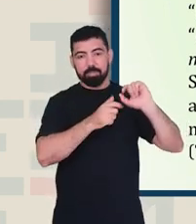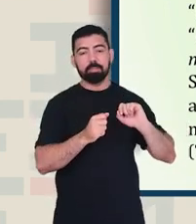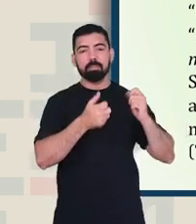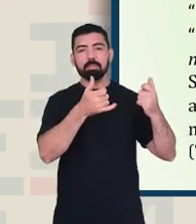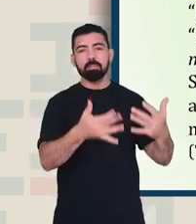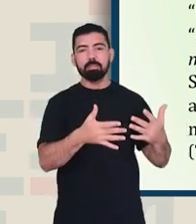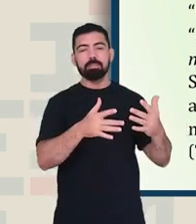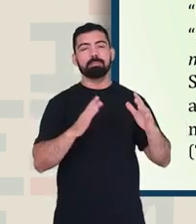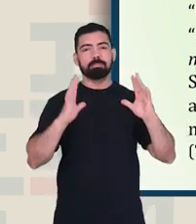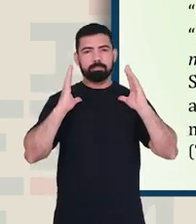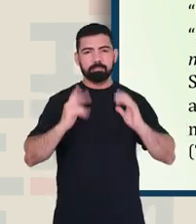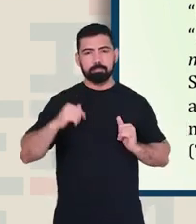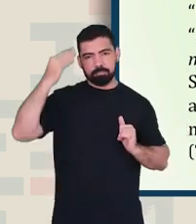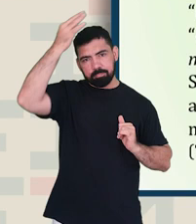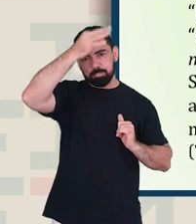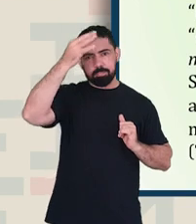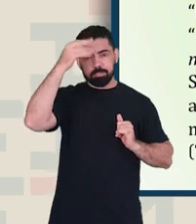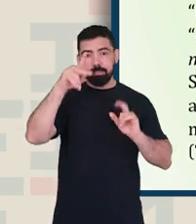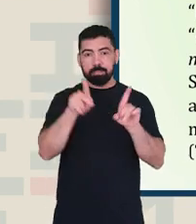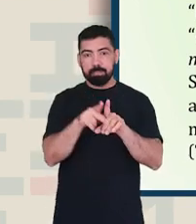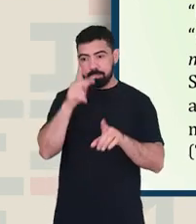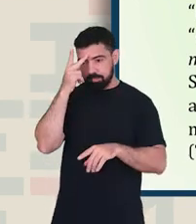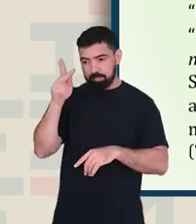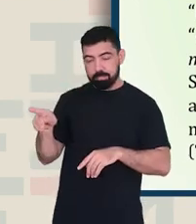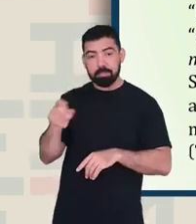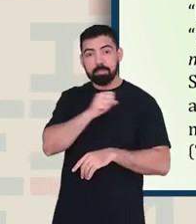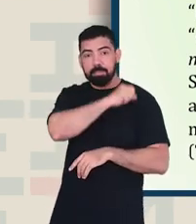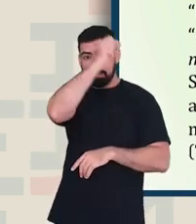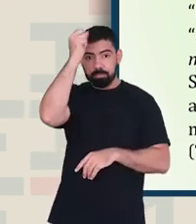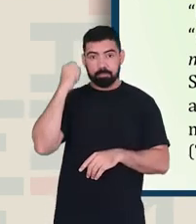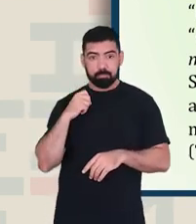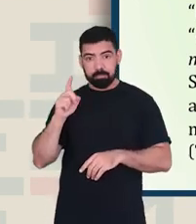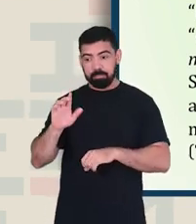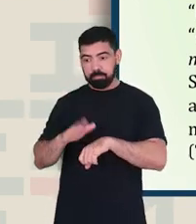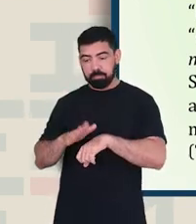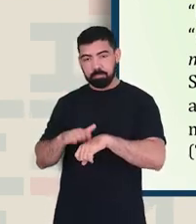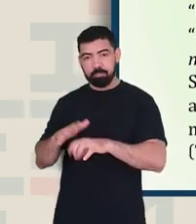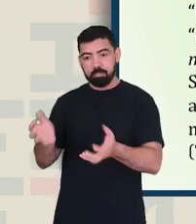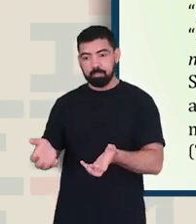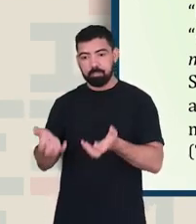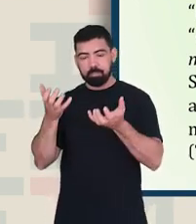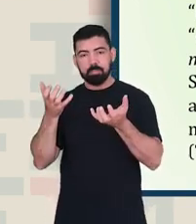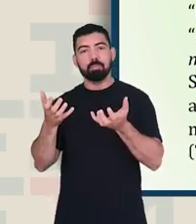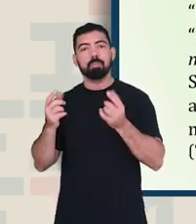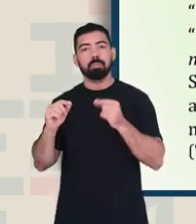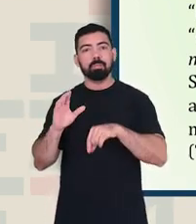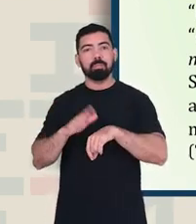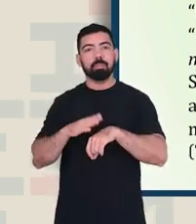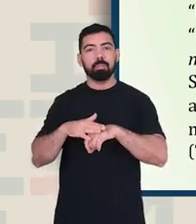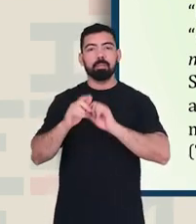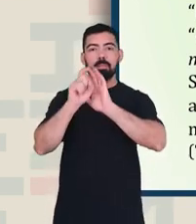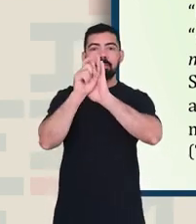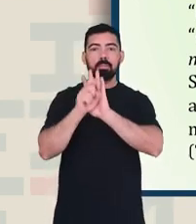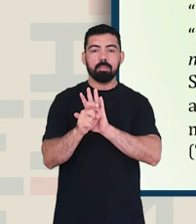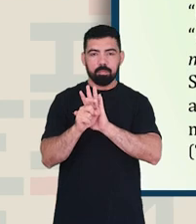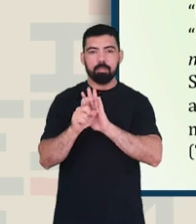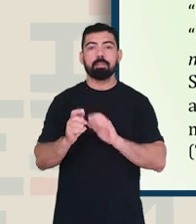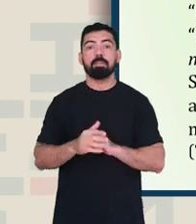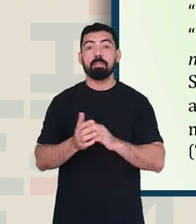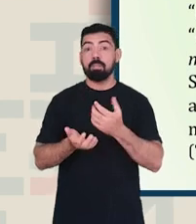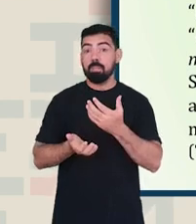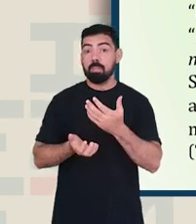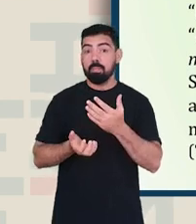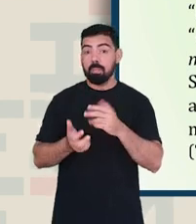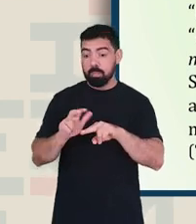como sagrado e reservado aos sacerdotes, que dele se serviam para enriquecer os seus mitos. Nasceu assim